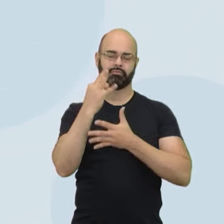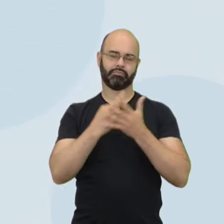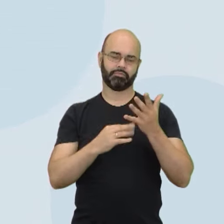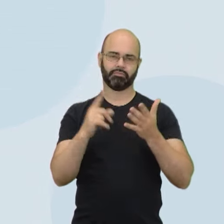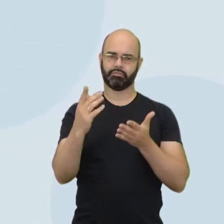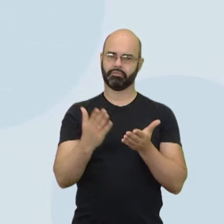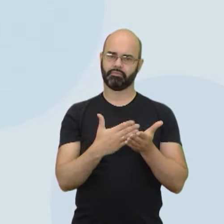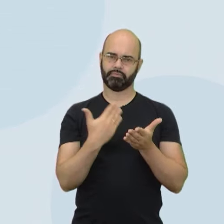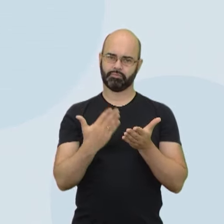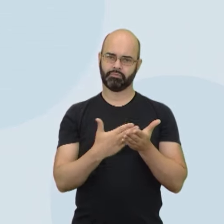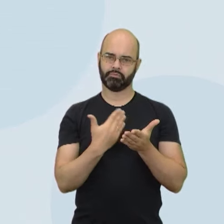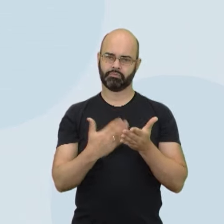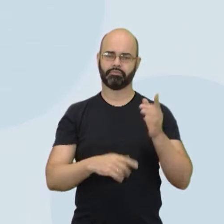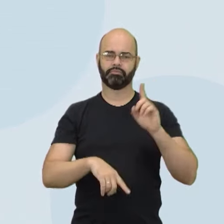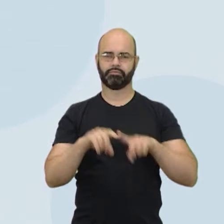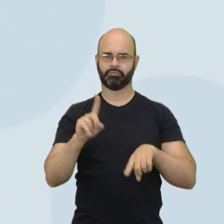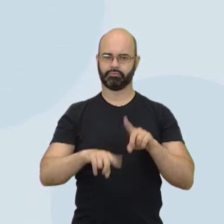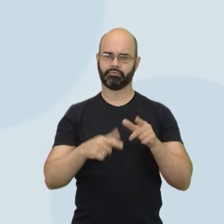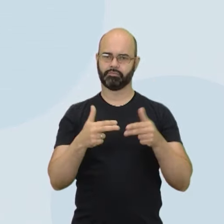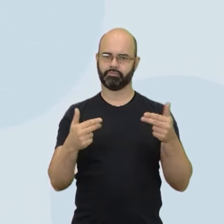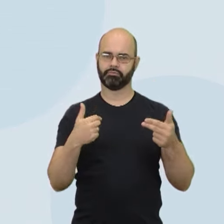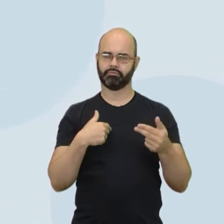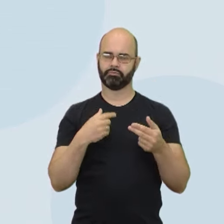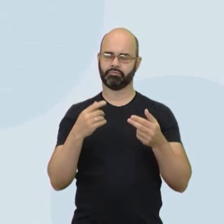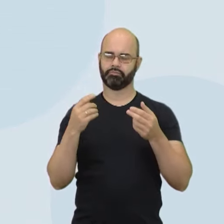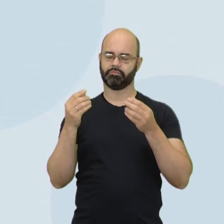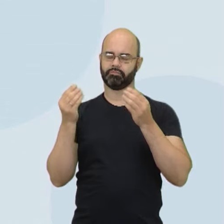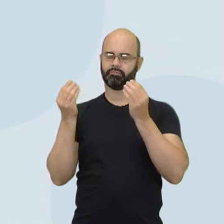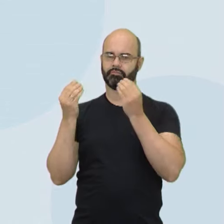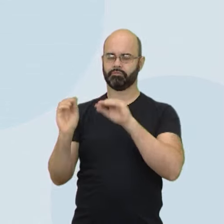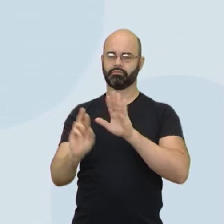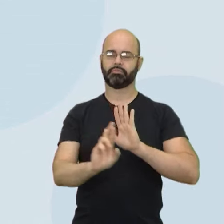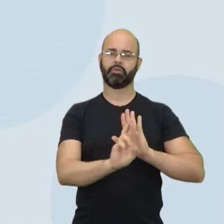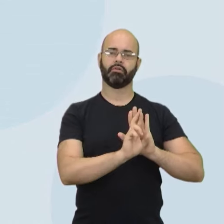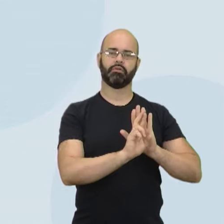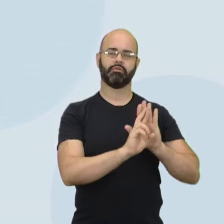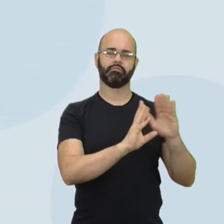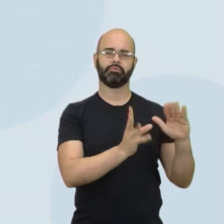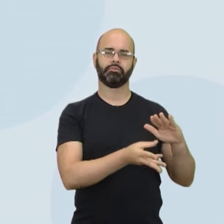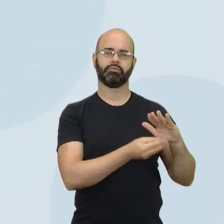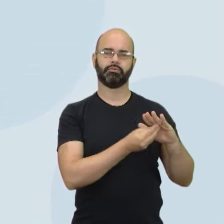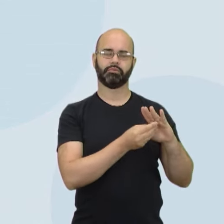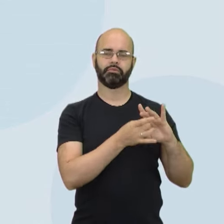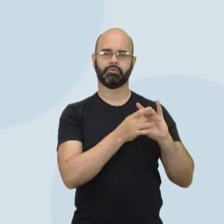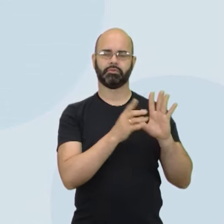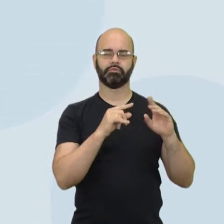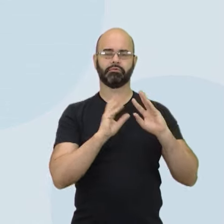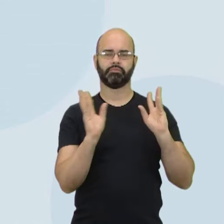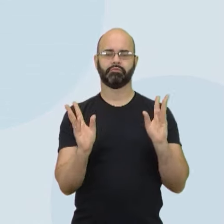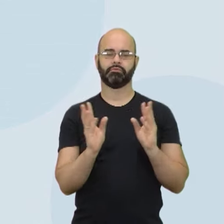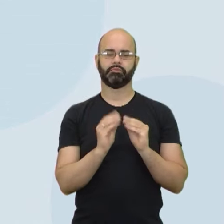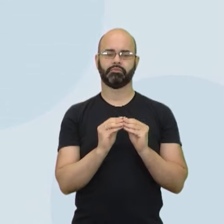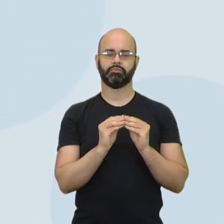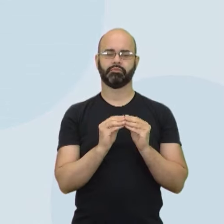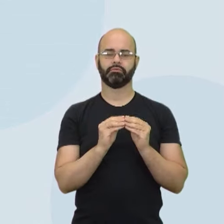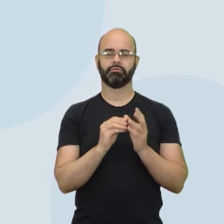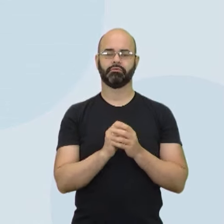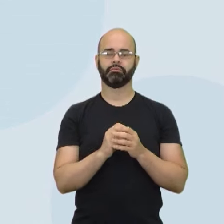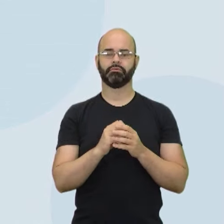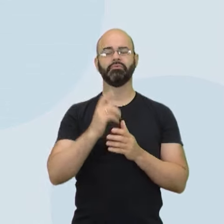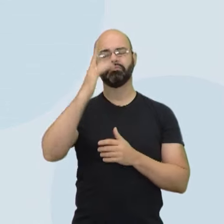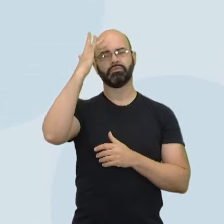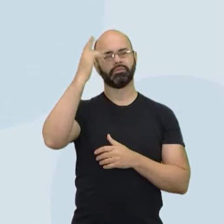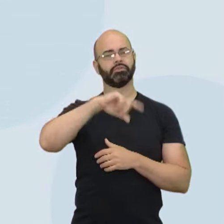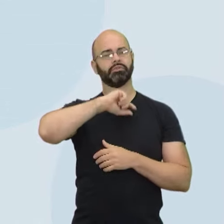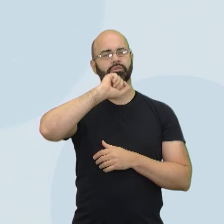no caderno, aliás, está no material que eu deixei disponível lá no repositório. Mas assim, o resumão, né? Um conjunto de discursos de ódio